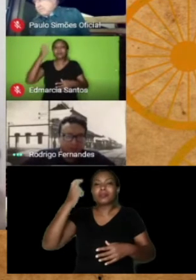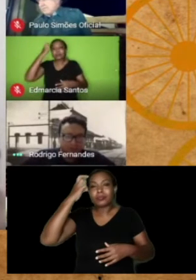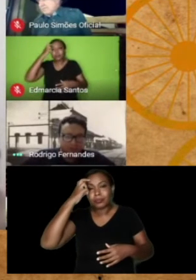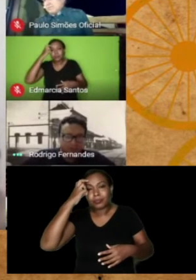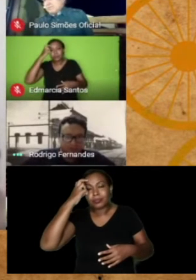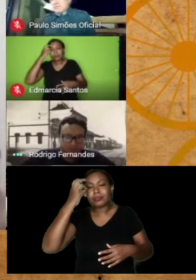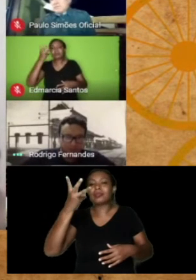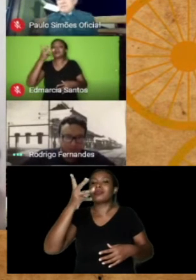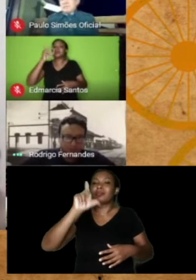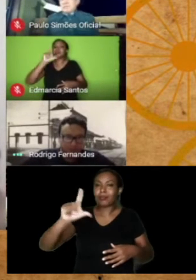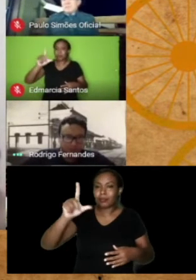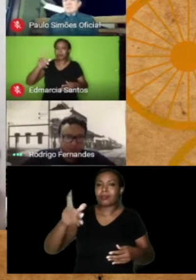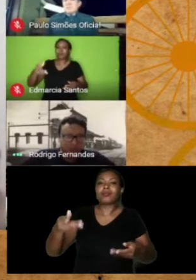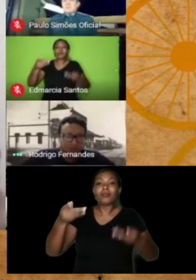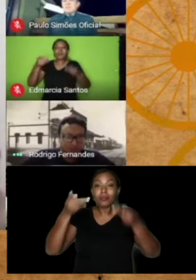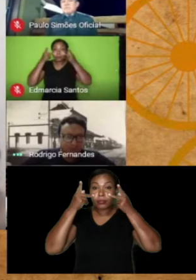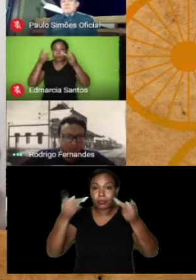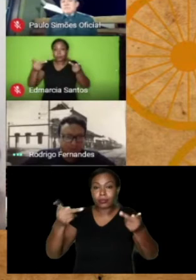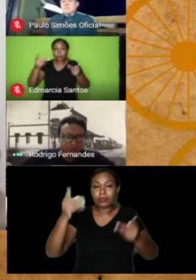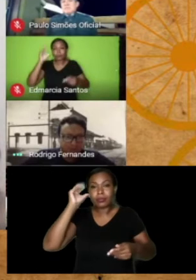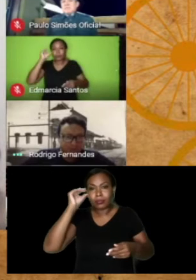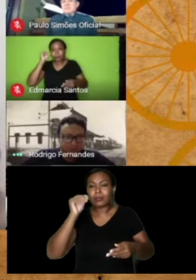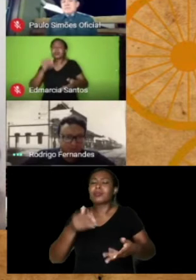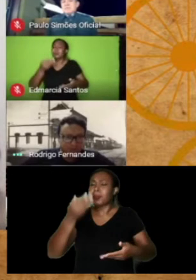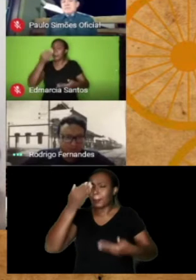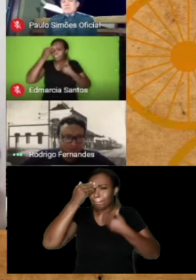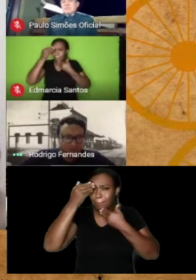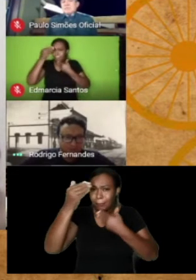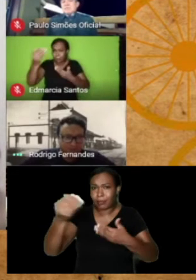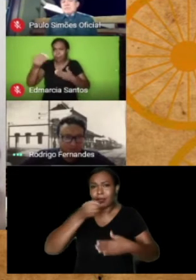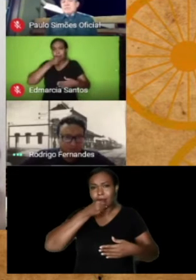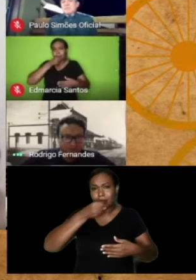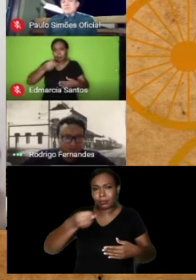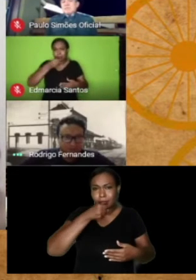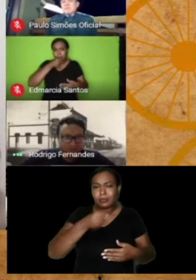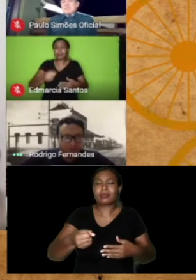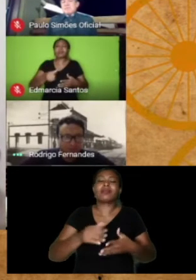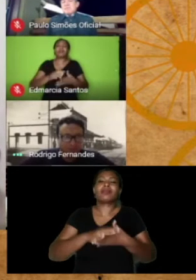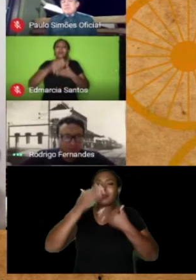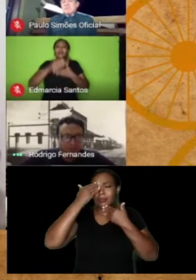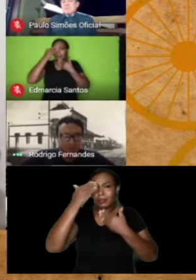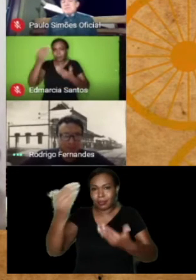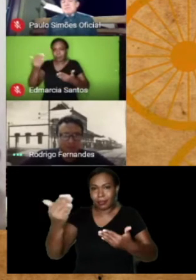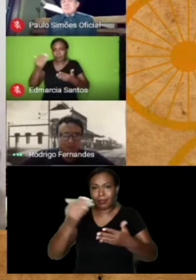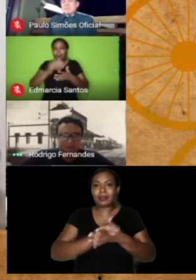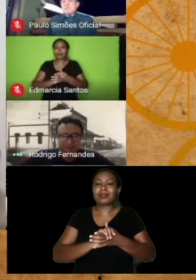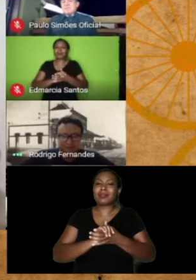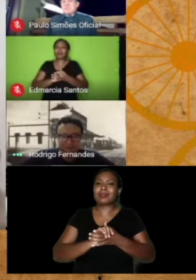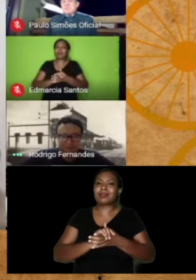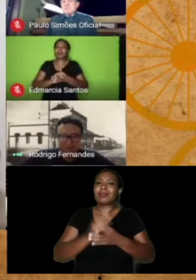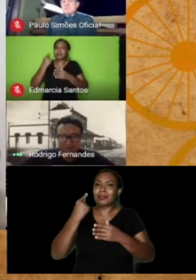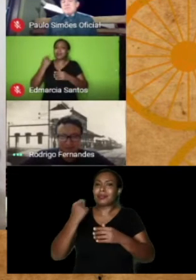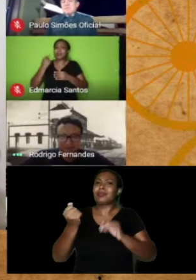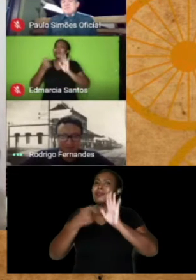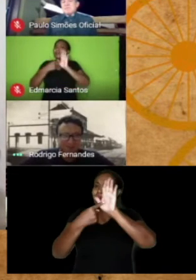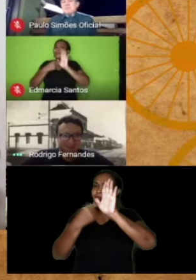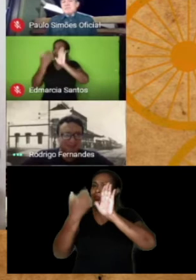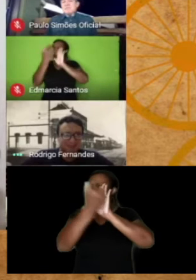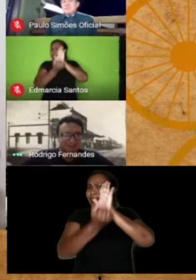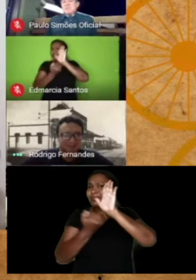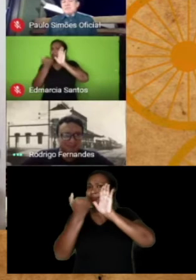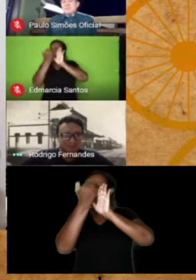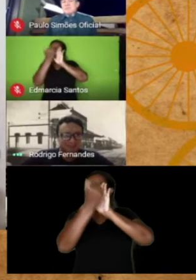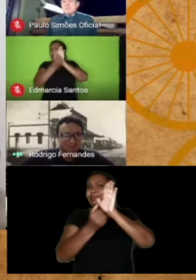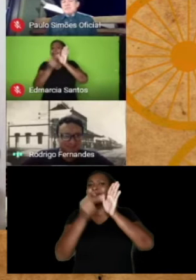turismo. Obrigado pela fala do senhor, pela contribuição. Vejo ao fundo a estação Eu fico muito feliz com a imagem do senhor, isso é muito